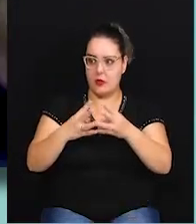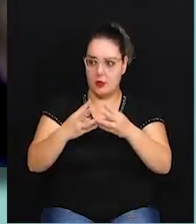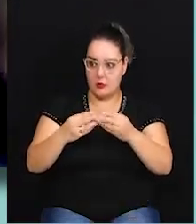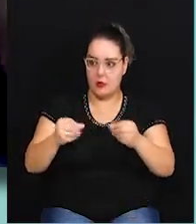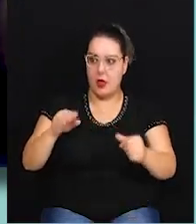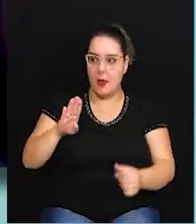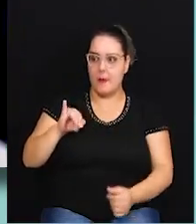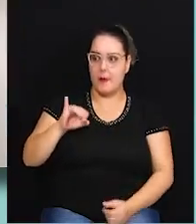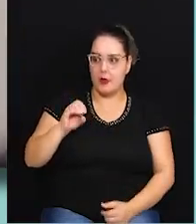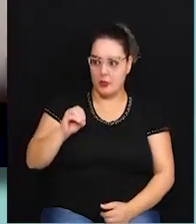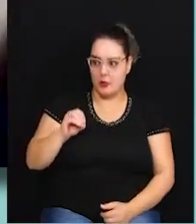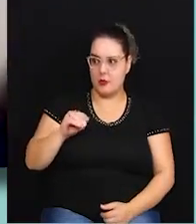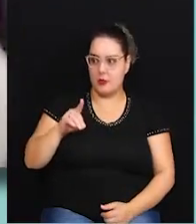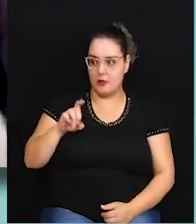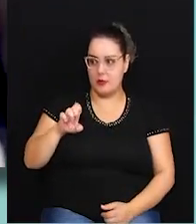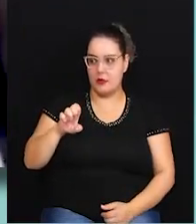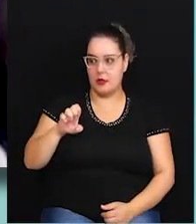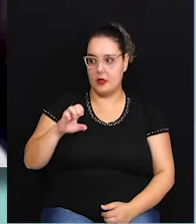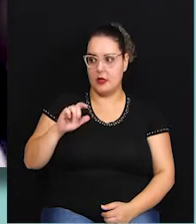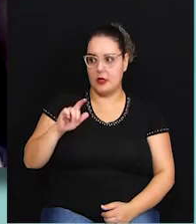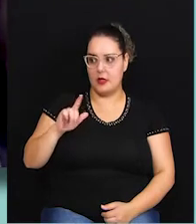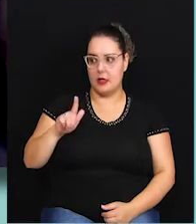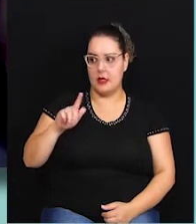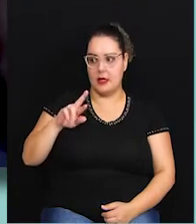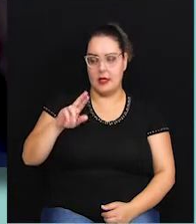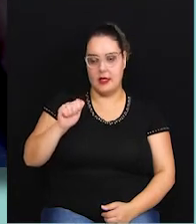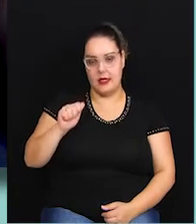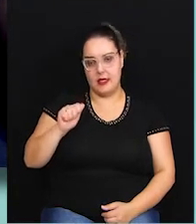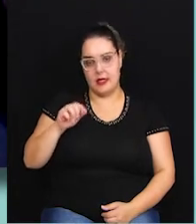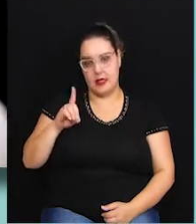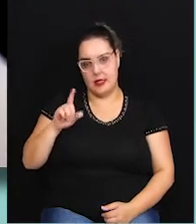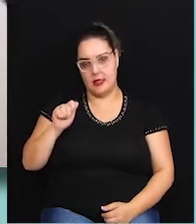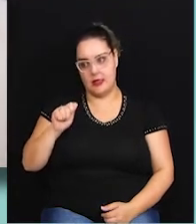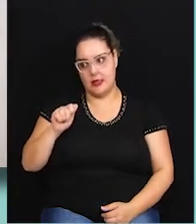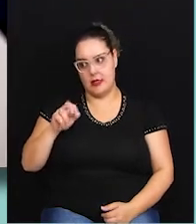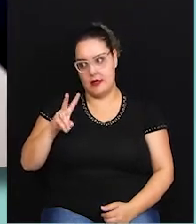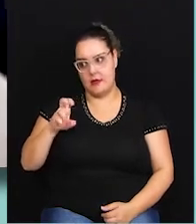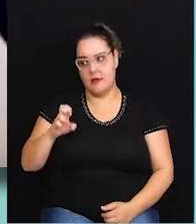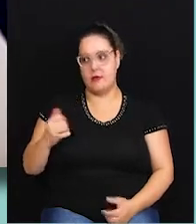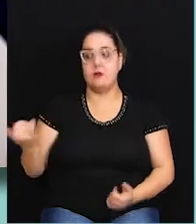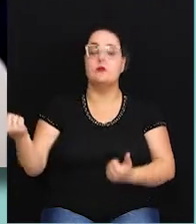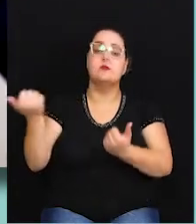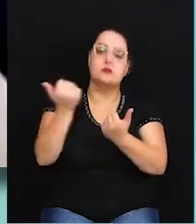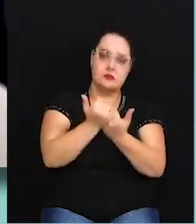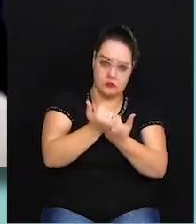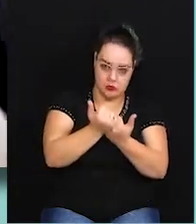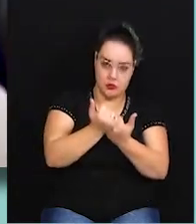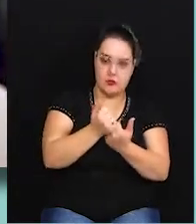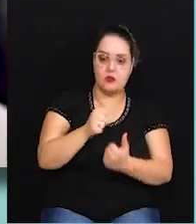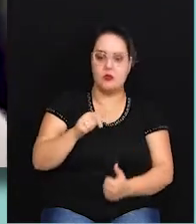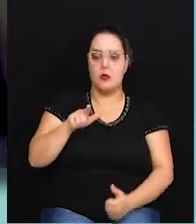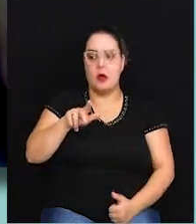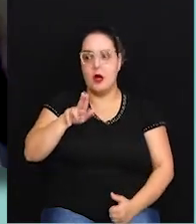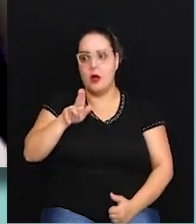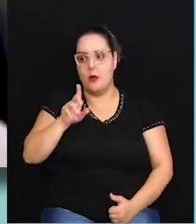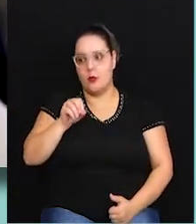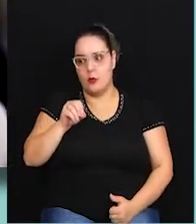biodegradáveis, e no meio a nossa camada de fibras absorventes que substituem a função, então, do